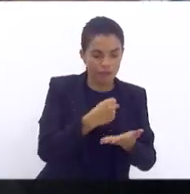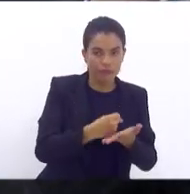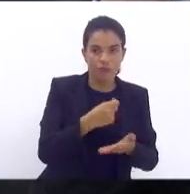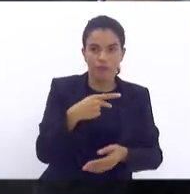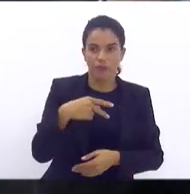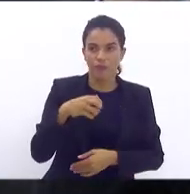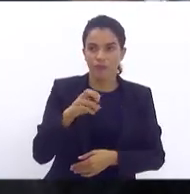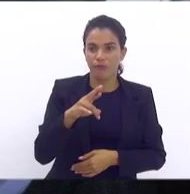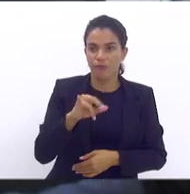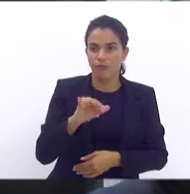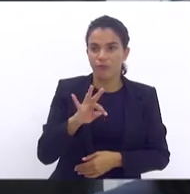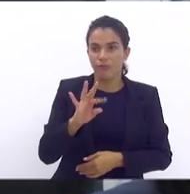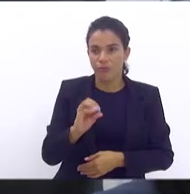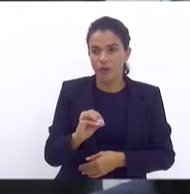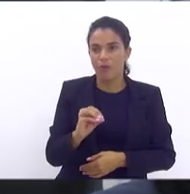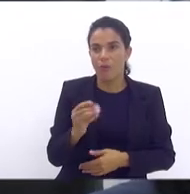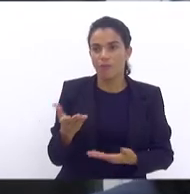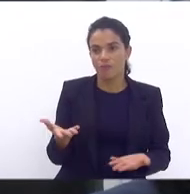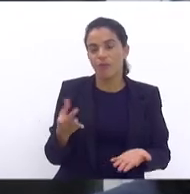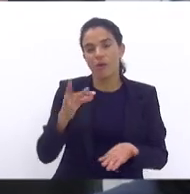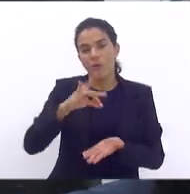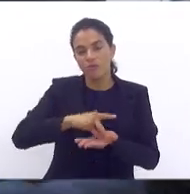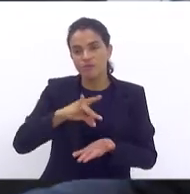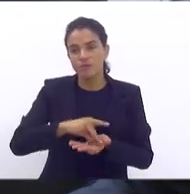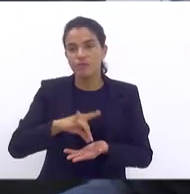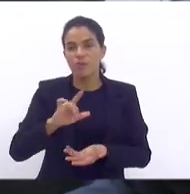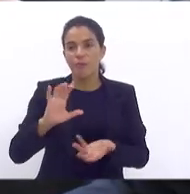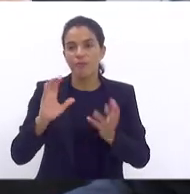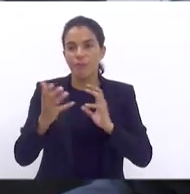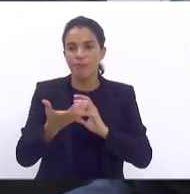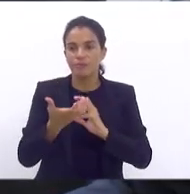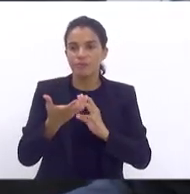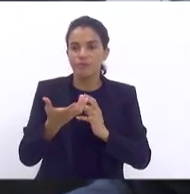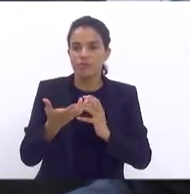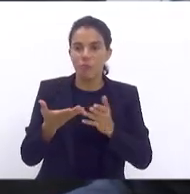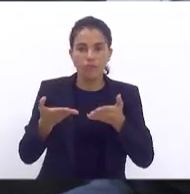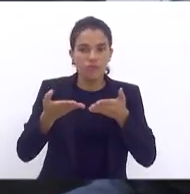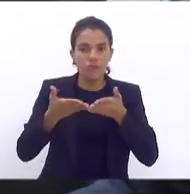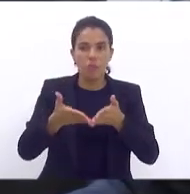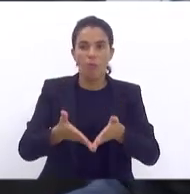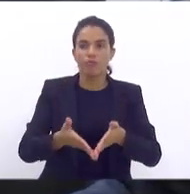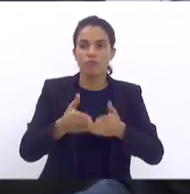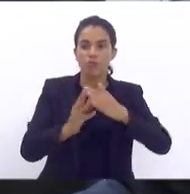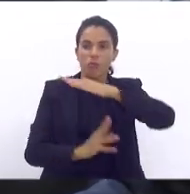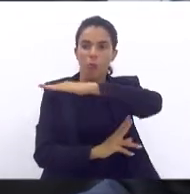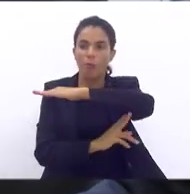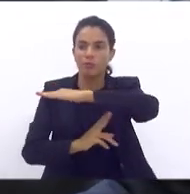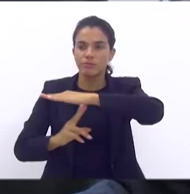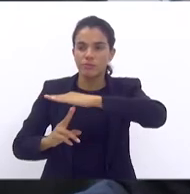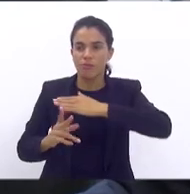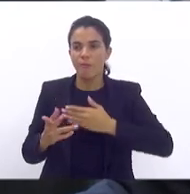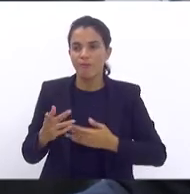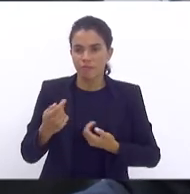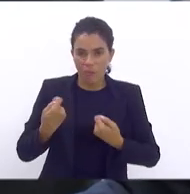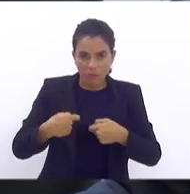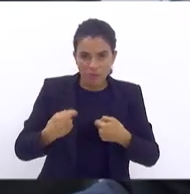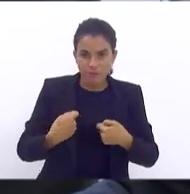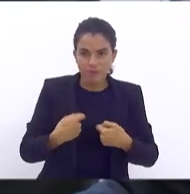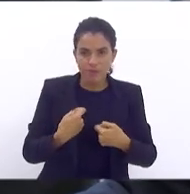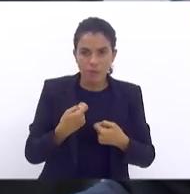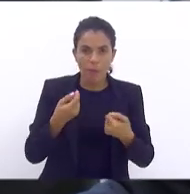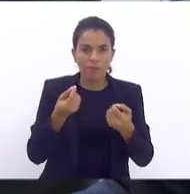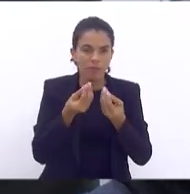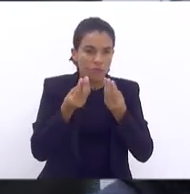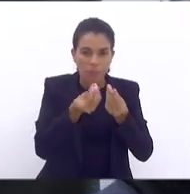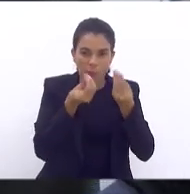local fazer o levantamento do que o fato é que aconteceu com o São Luís colidindo com a ponte de Niterói não é uma coisa que precisa de tanto, né,